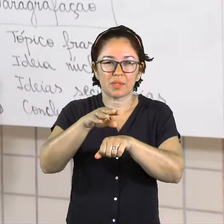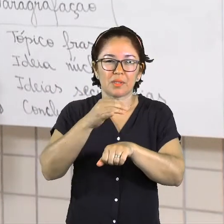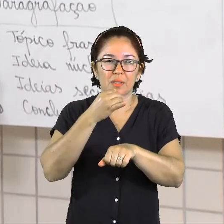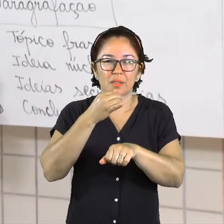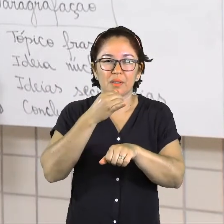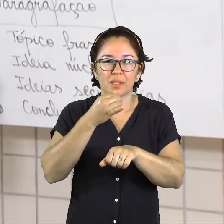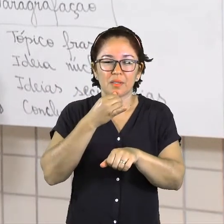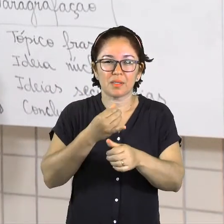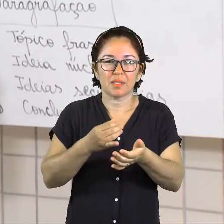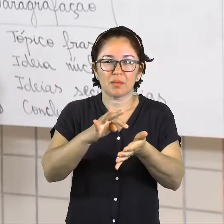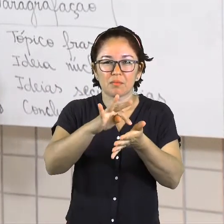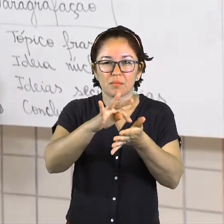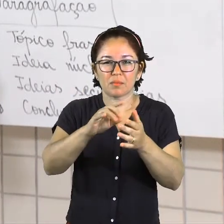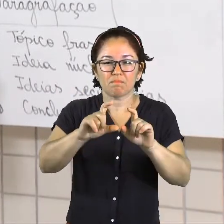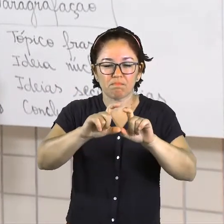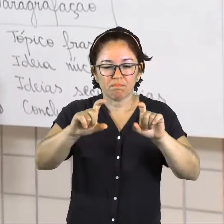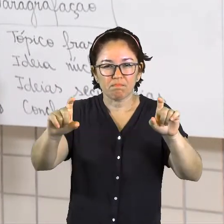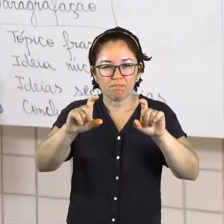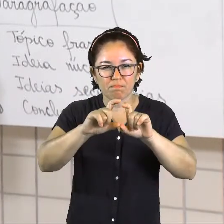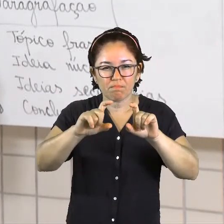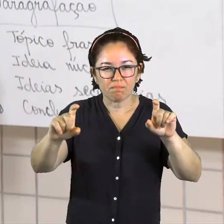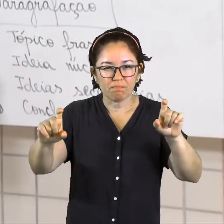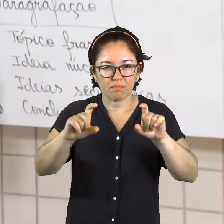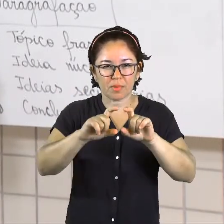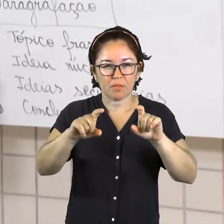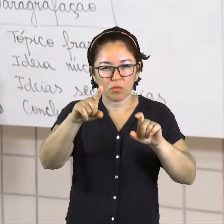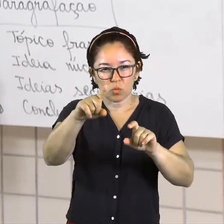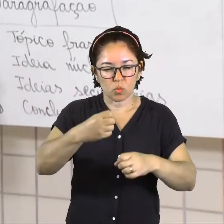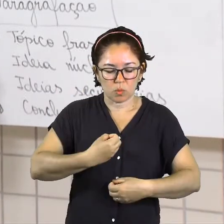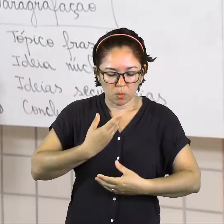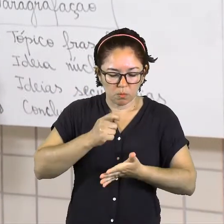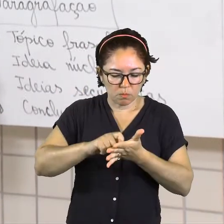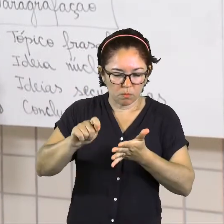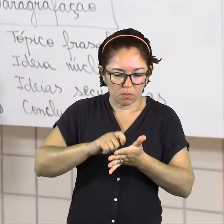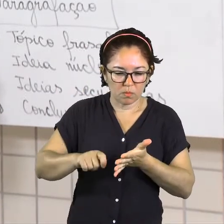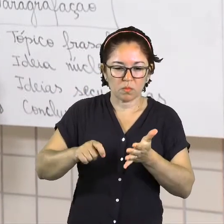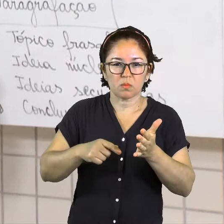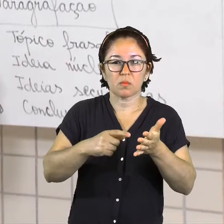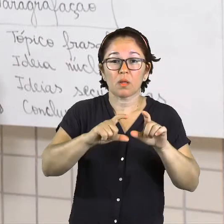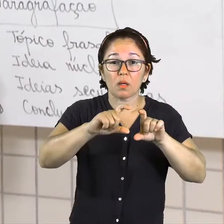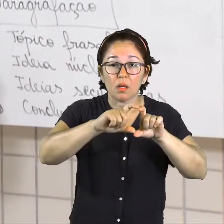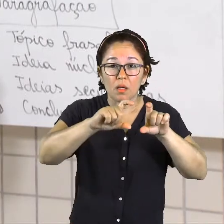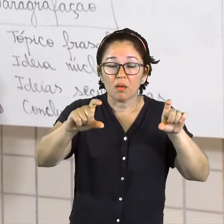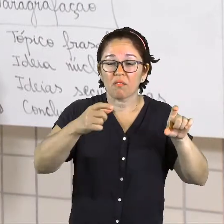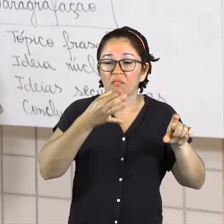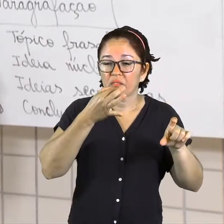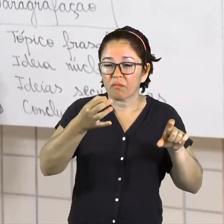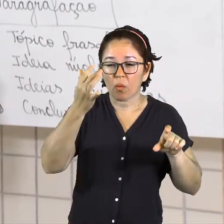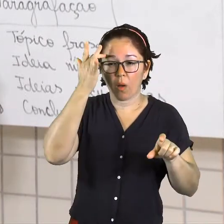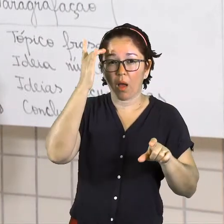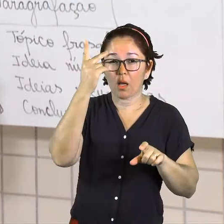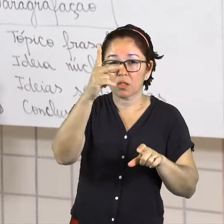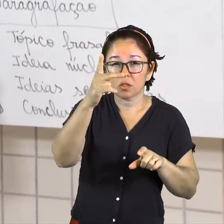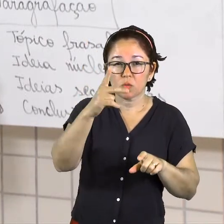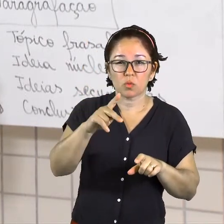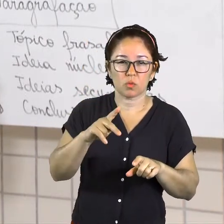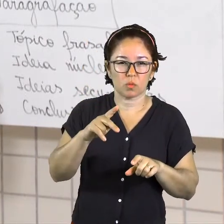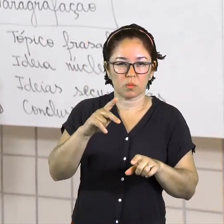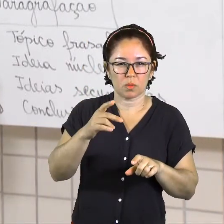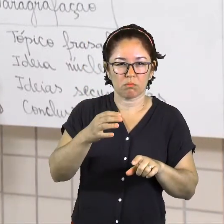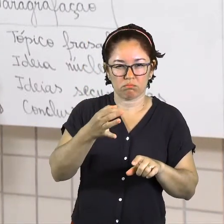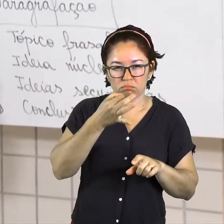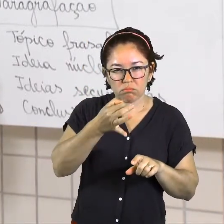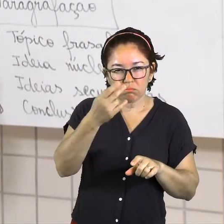produzir aquele parágrafo argumentativo, opinativo ou apreciativo, que são termos que